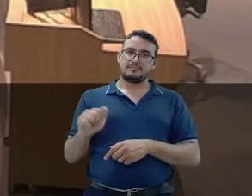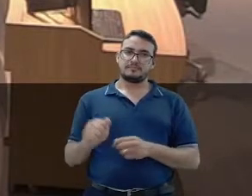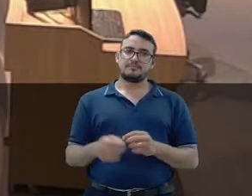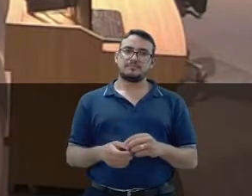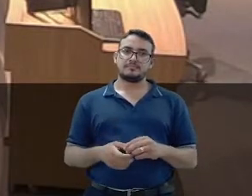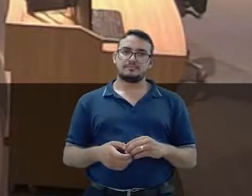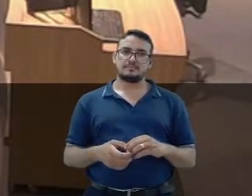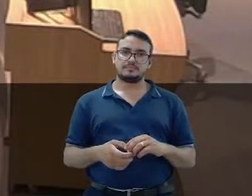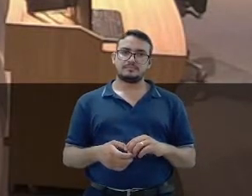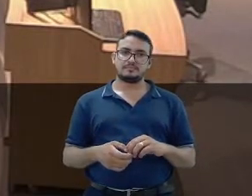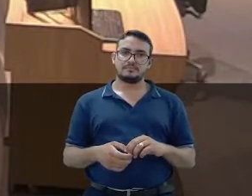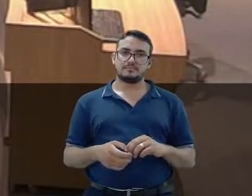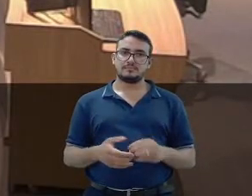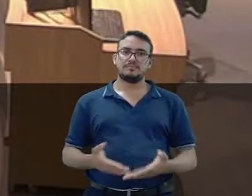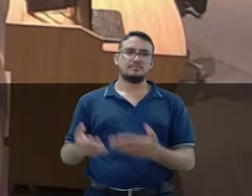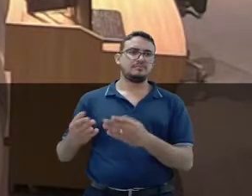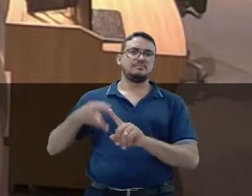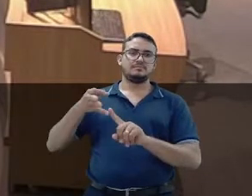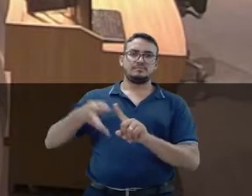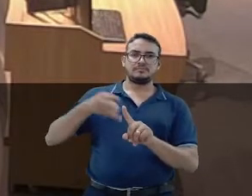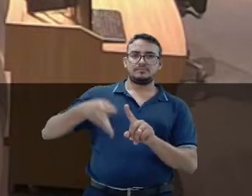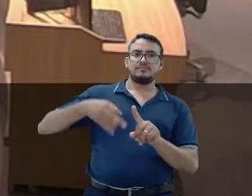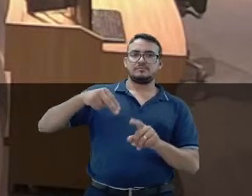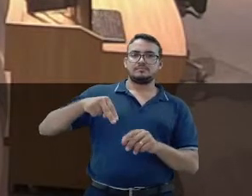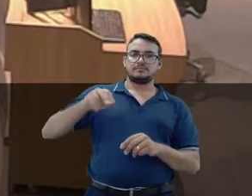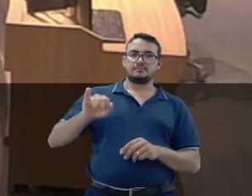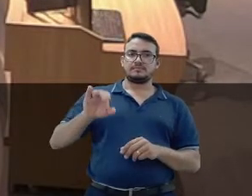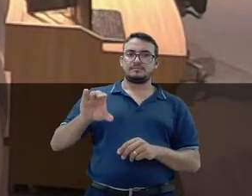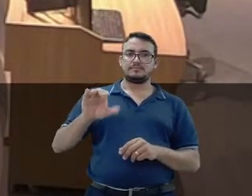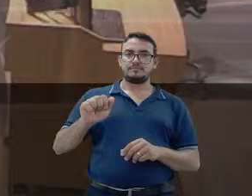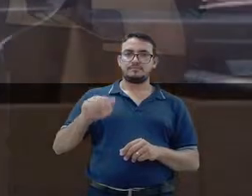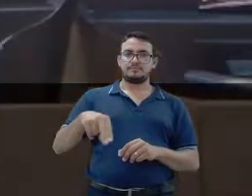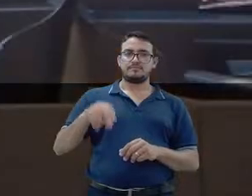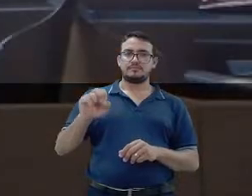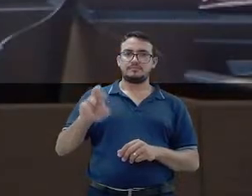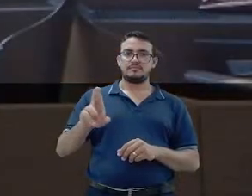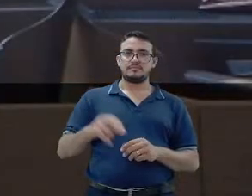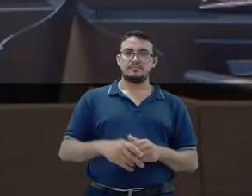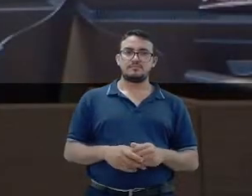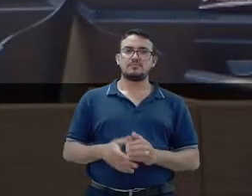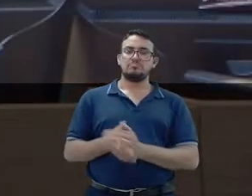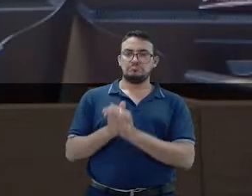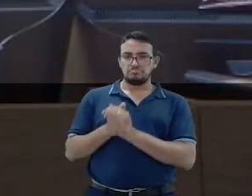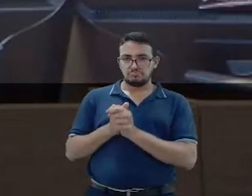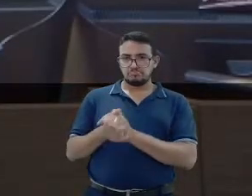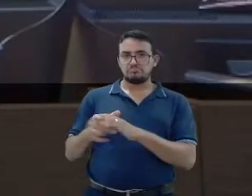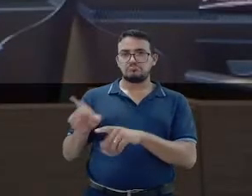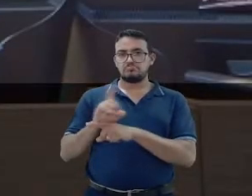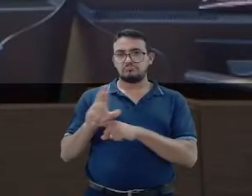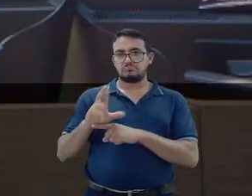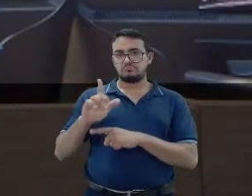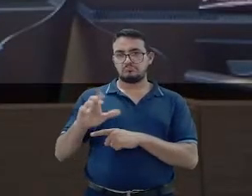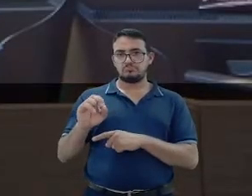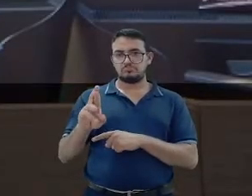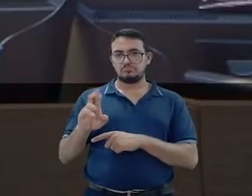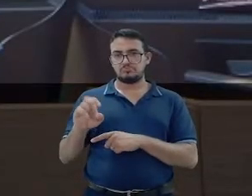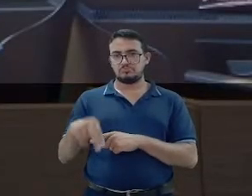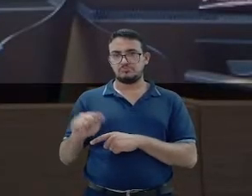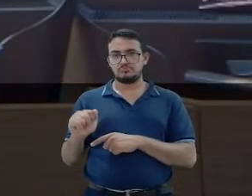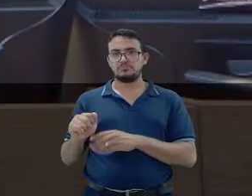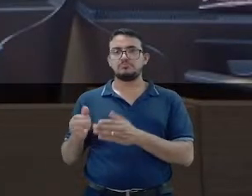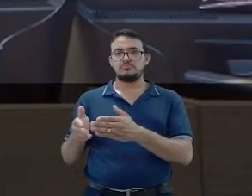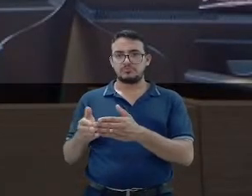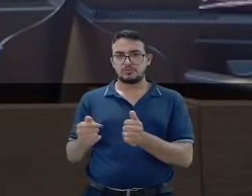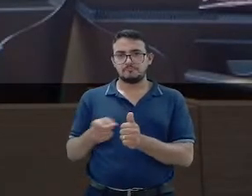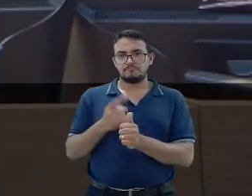Com a palavra, desembargador Nicanor. Pois não, senhor presidente. Cumprimento a doutora Lorena, que pediu preferência nesse processo de minha